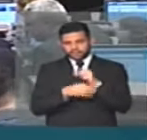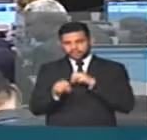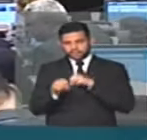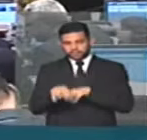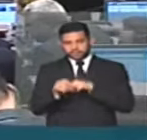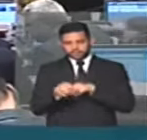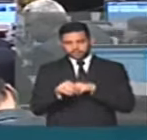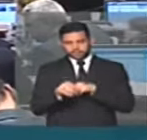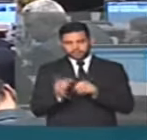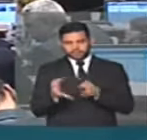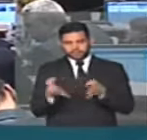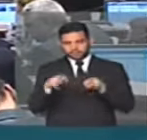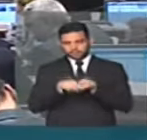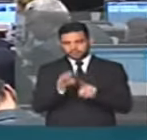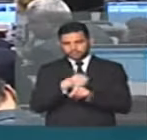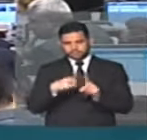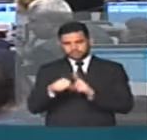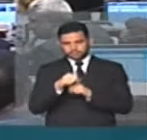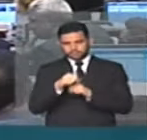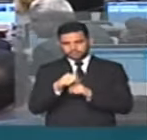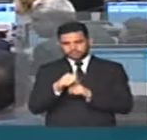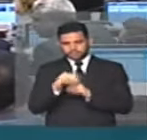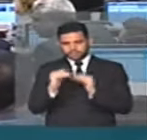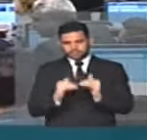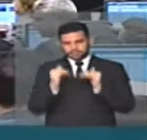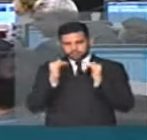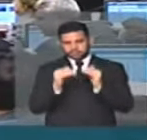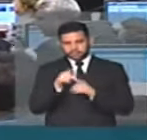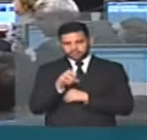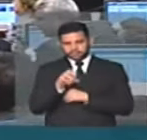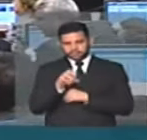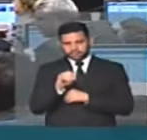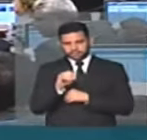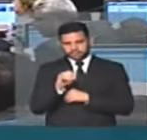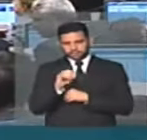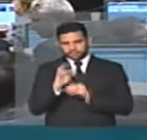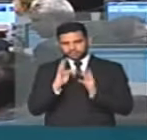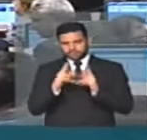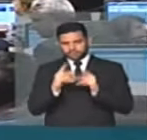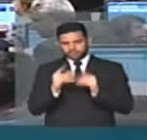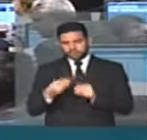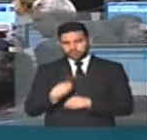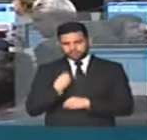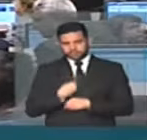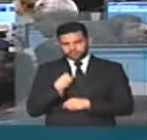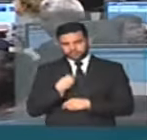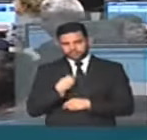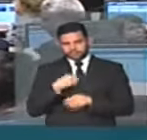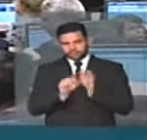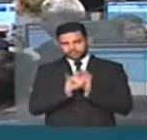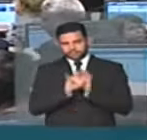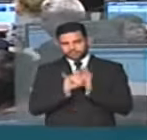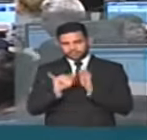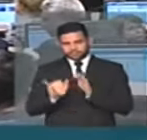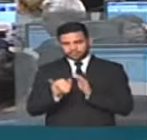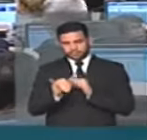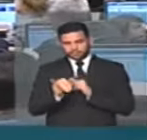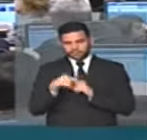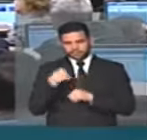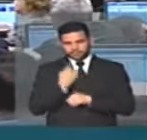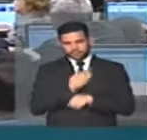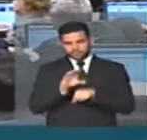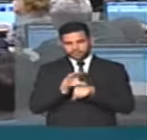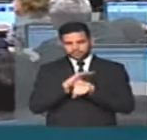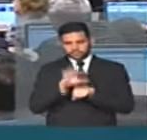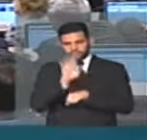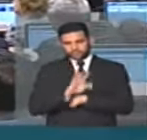a educação, a inclusão social e, acima de tudo, a prioridade absoluta como está prevista no Estatuto, na